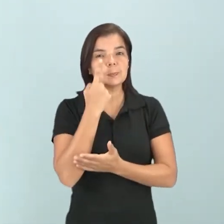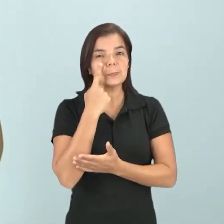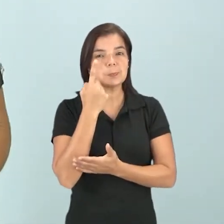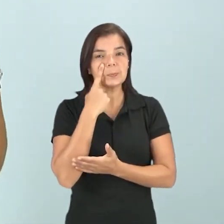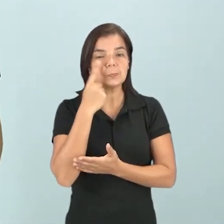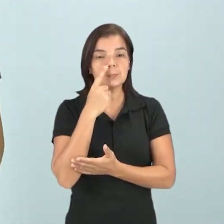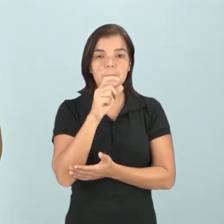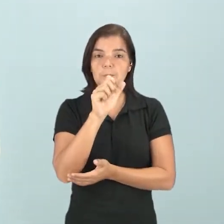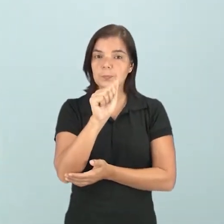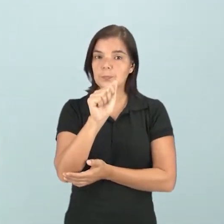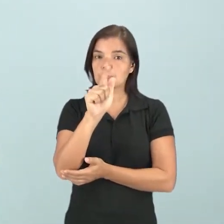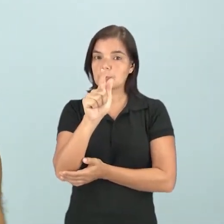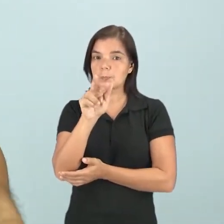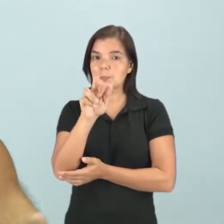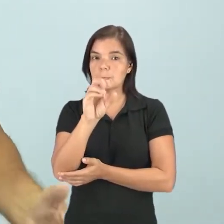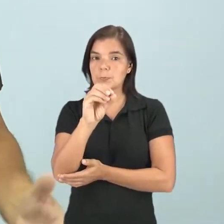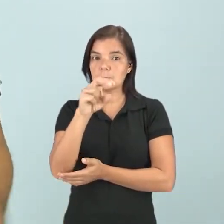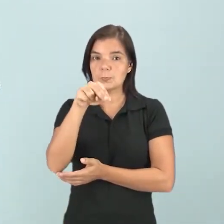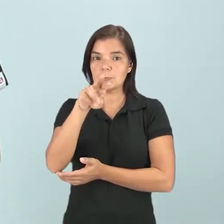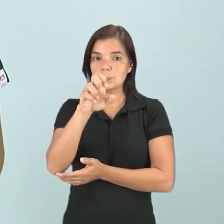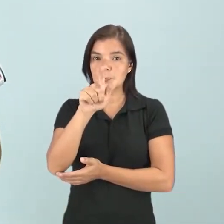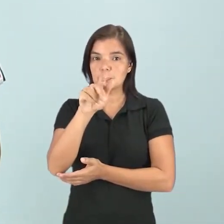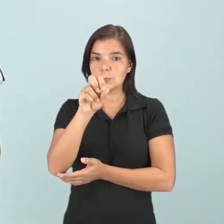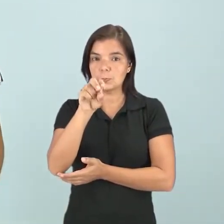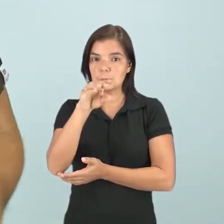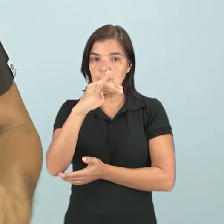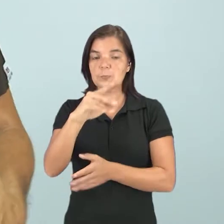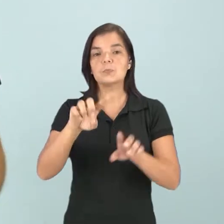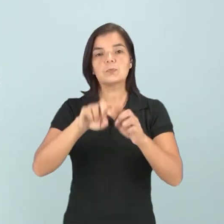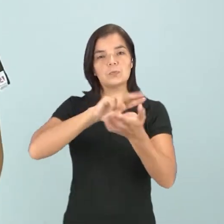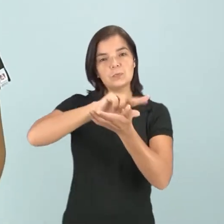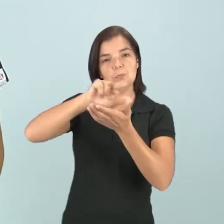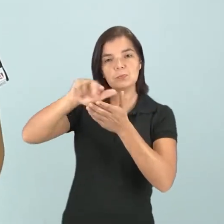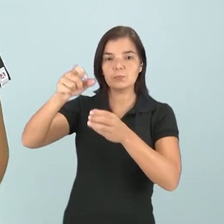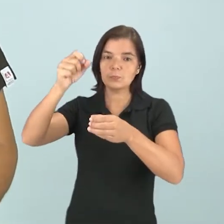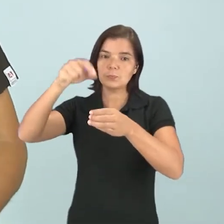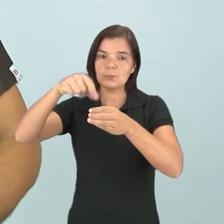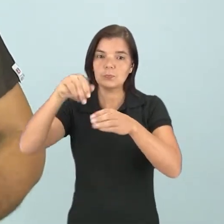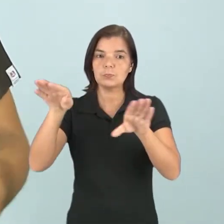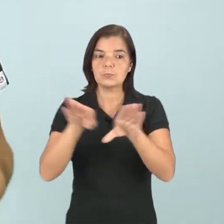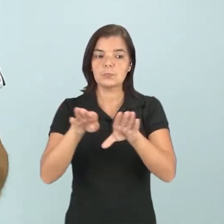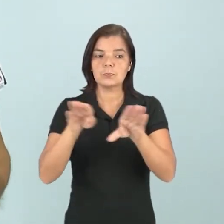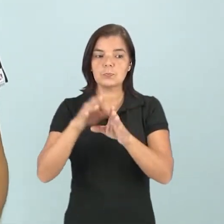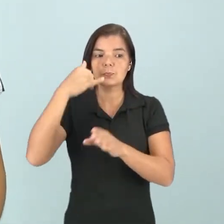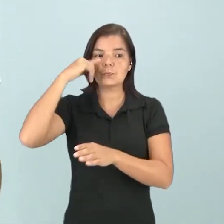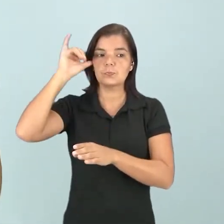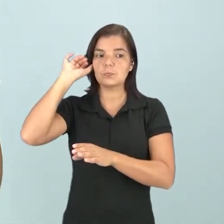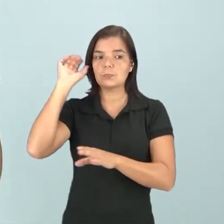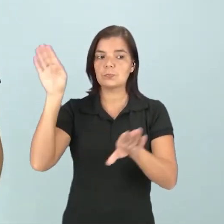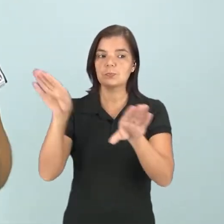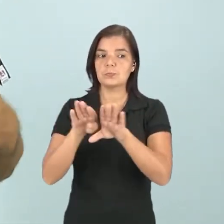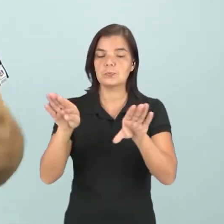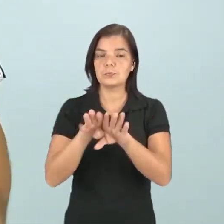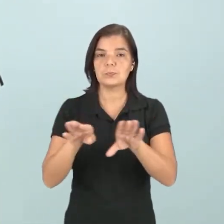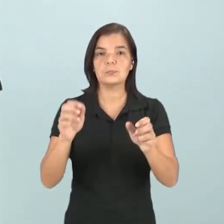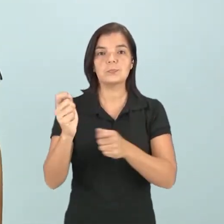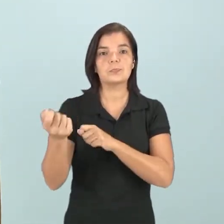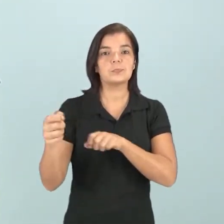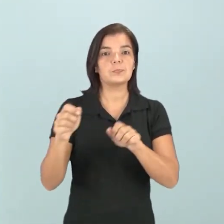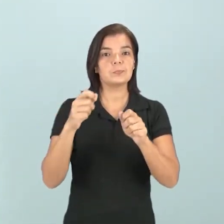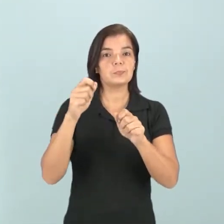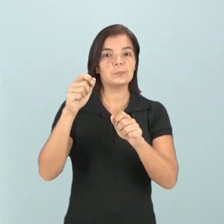sobre agronegócio, então é uma junção, né, de vários produtos ou uma subprodução tanto